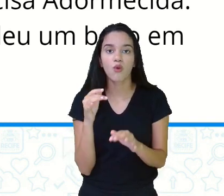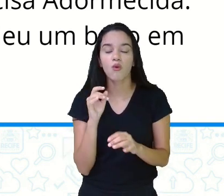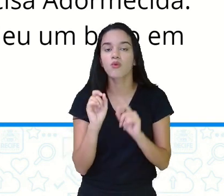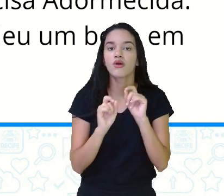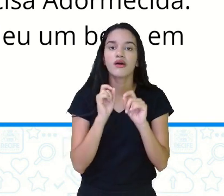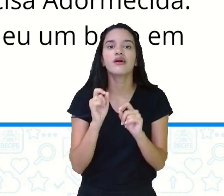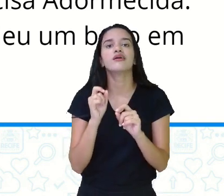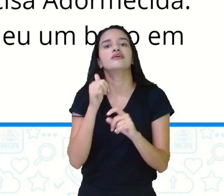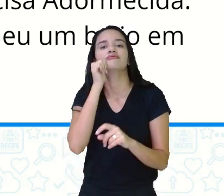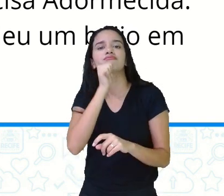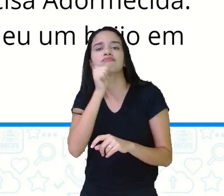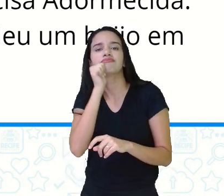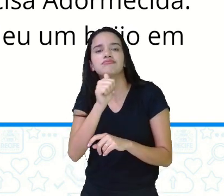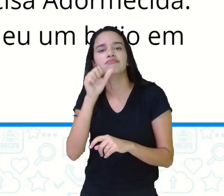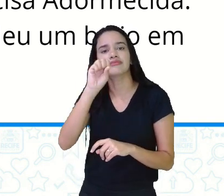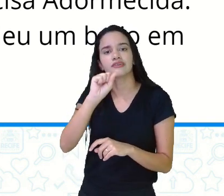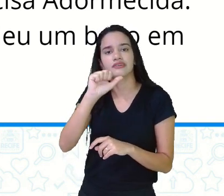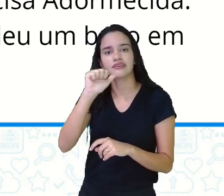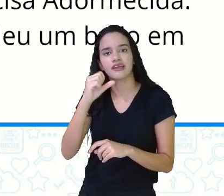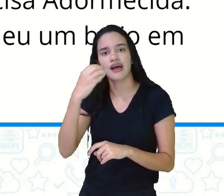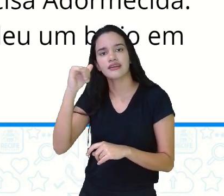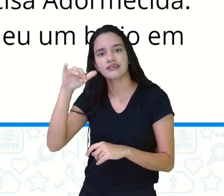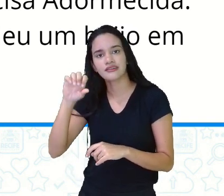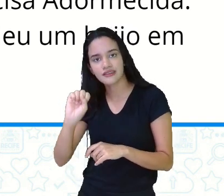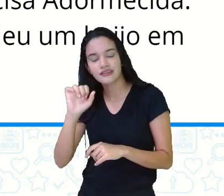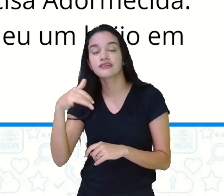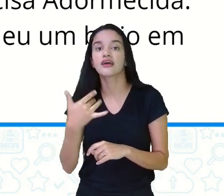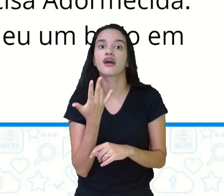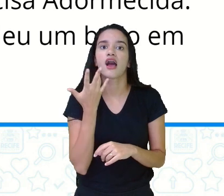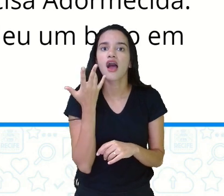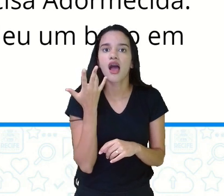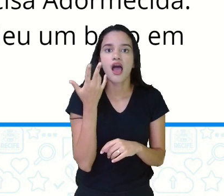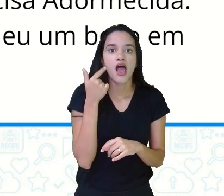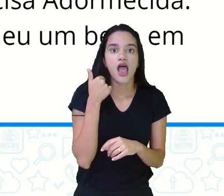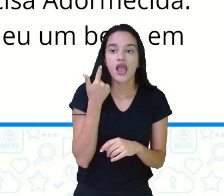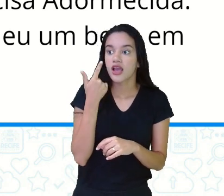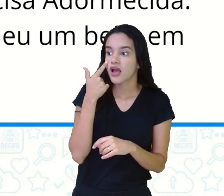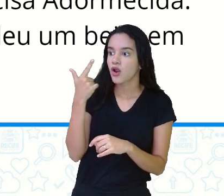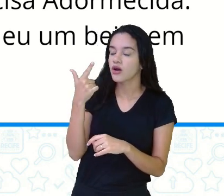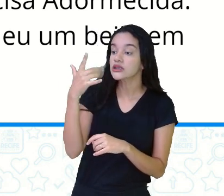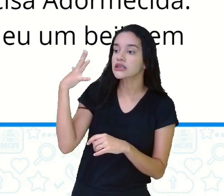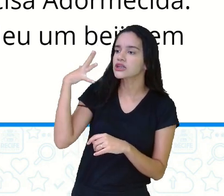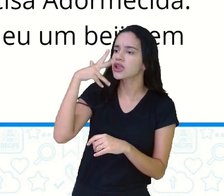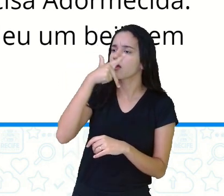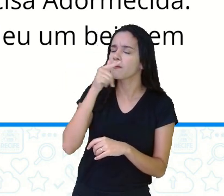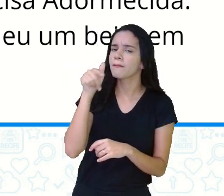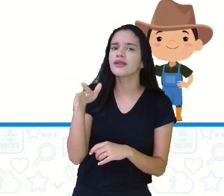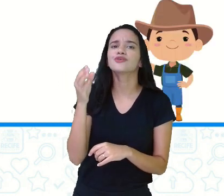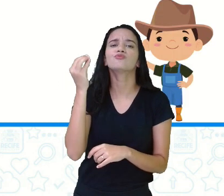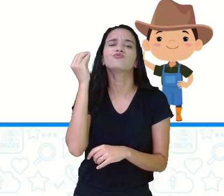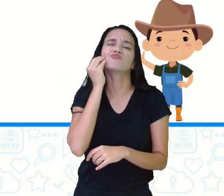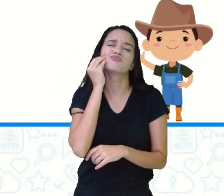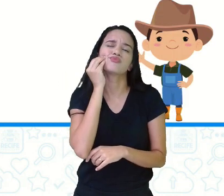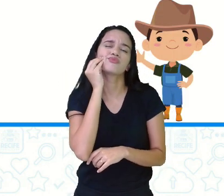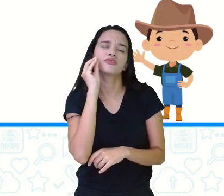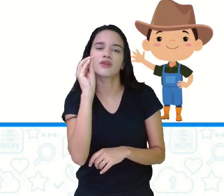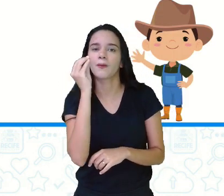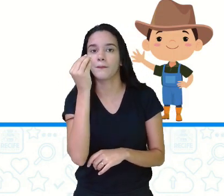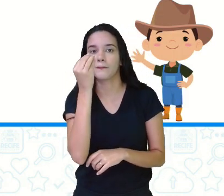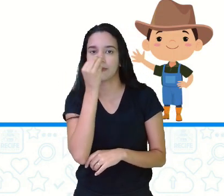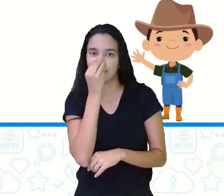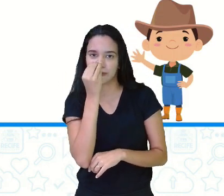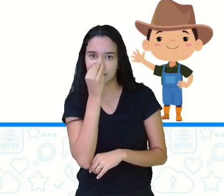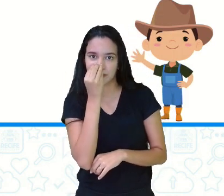adormecida. Ela era tão bela que Sá não resistiu e deu um beijo no seu